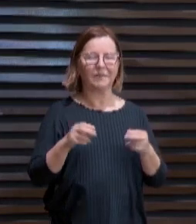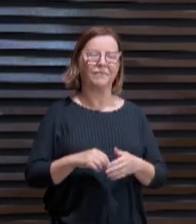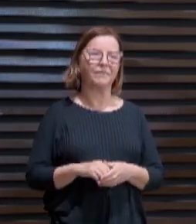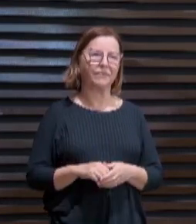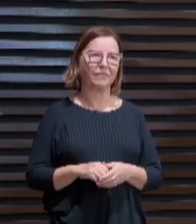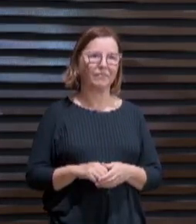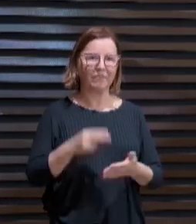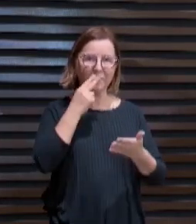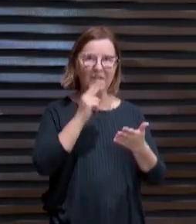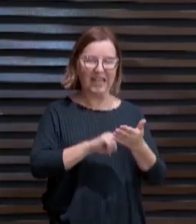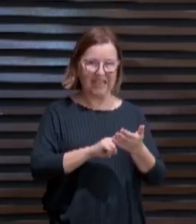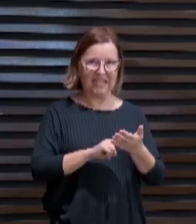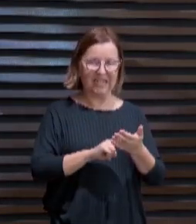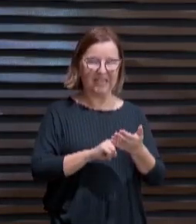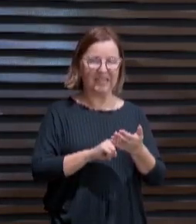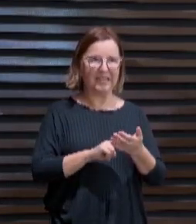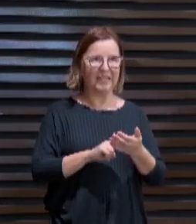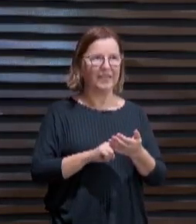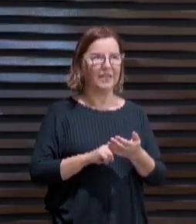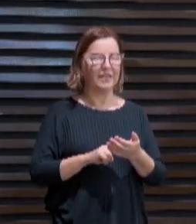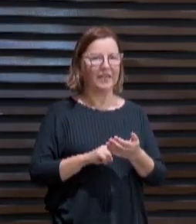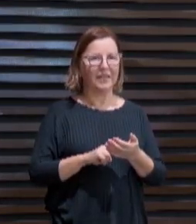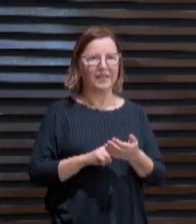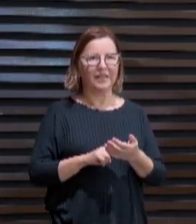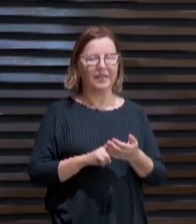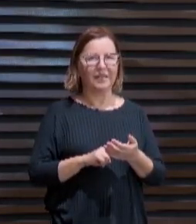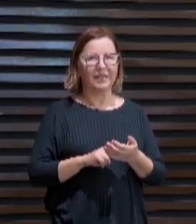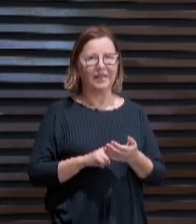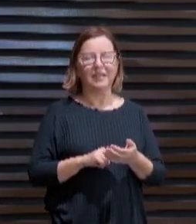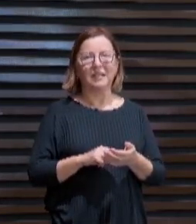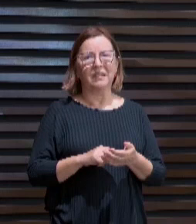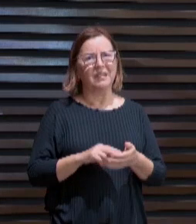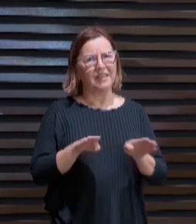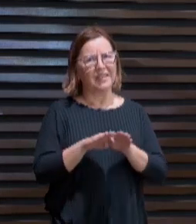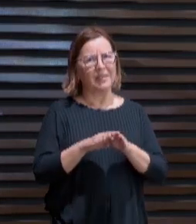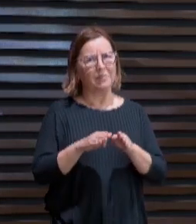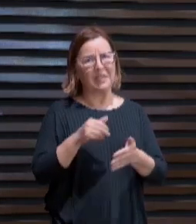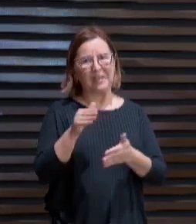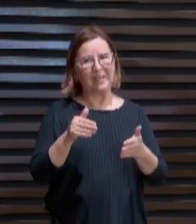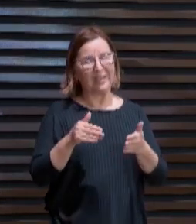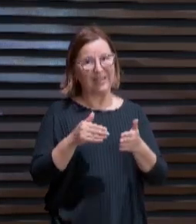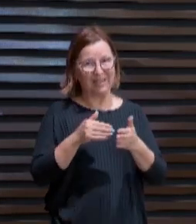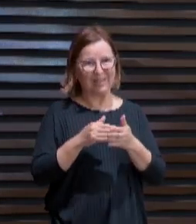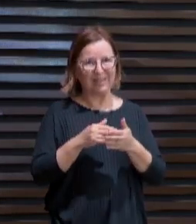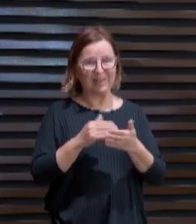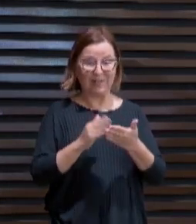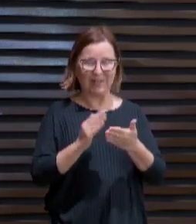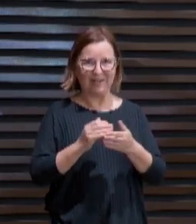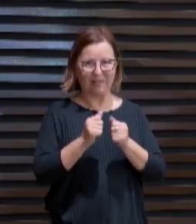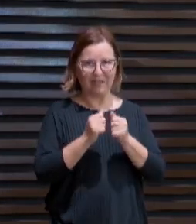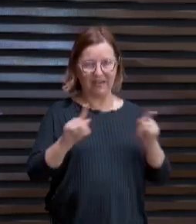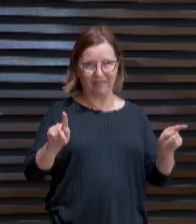A carta de Esmirna, assim como todas as outras, assim como todo o livro do Apocalipse, ele aponta para uma realidade da época,